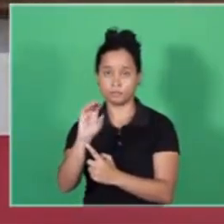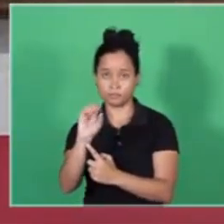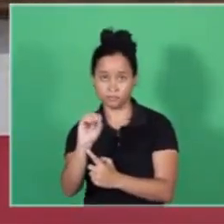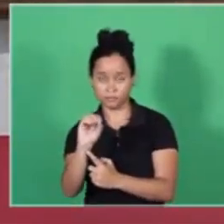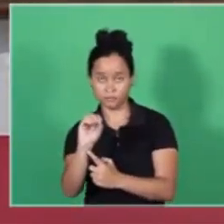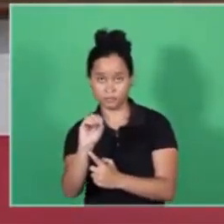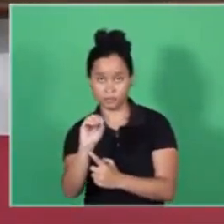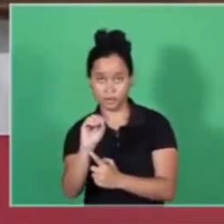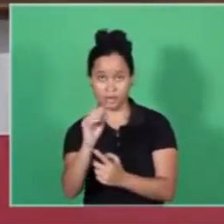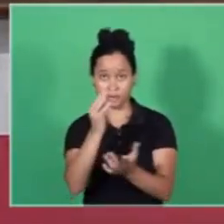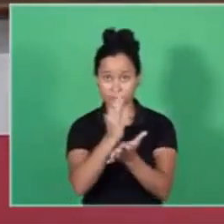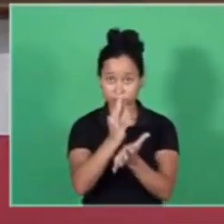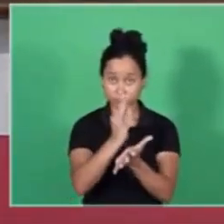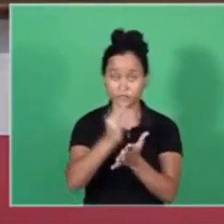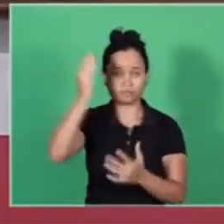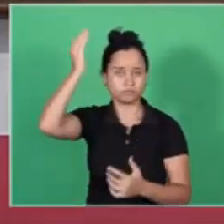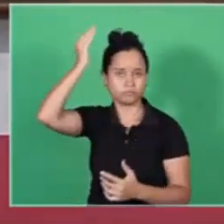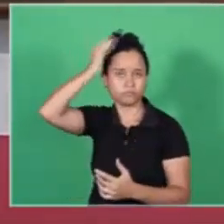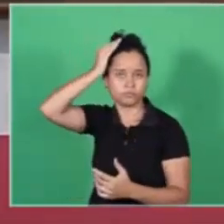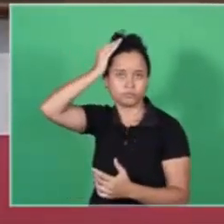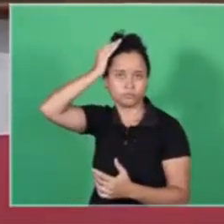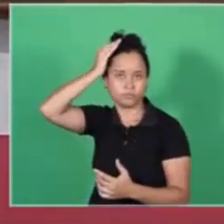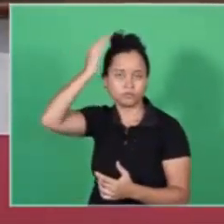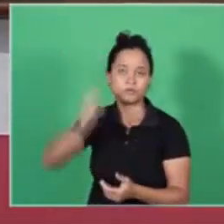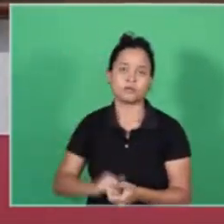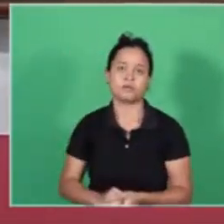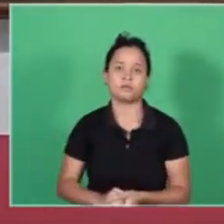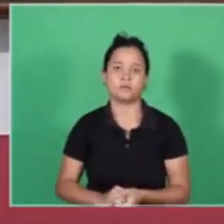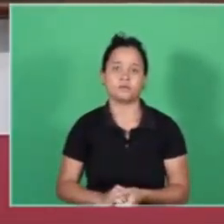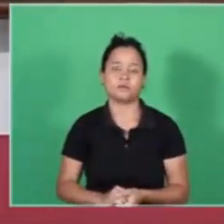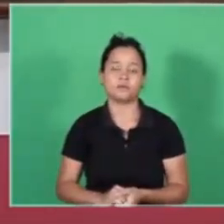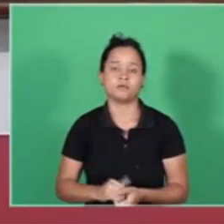E a filosofia de Marx.